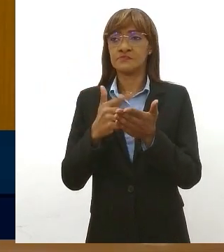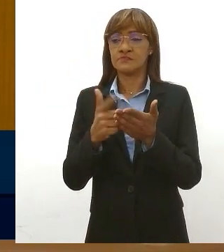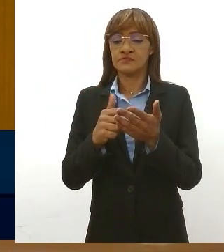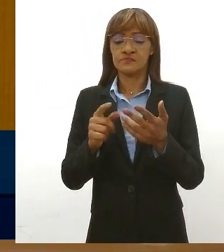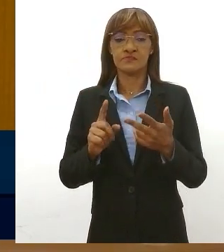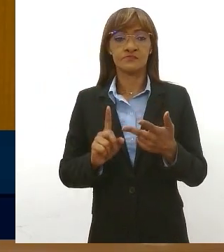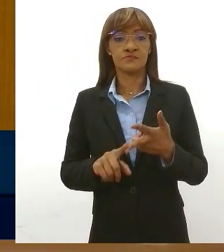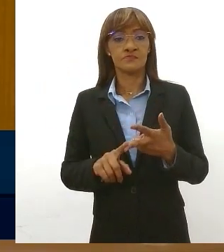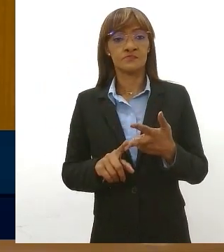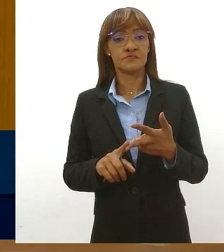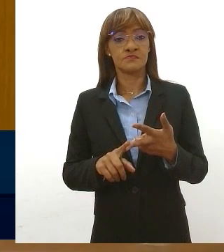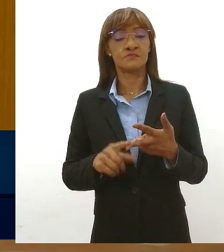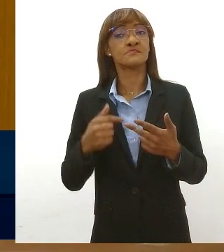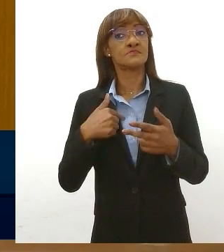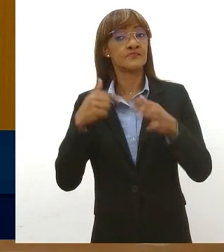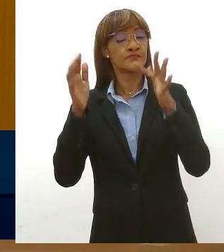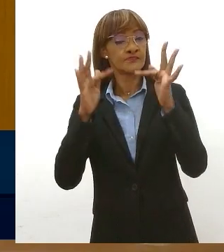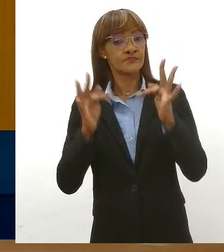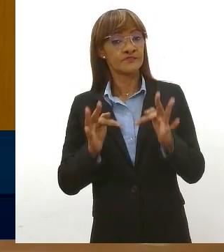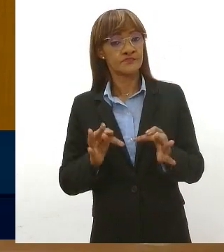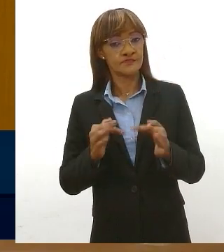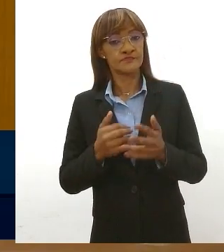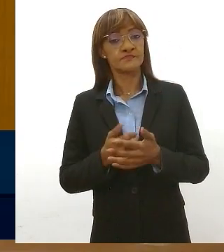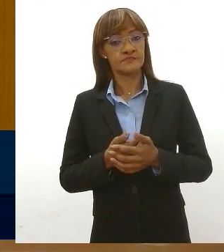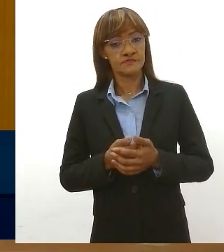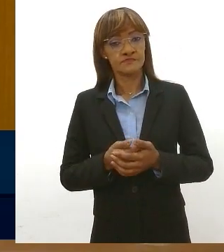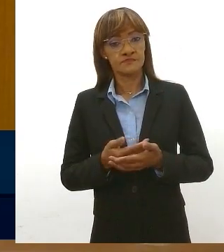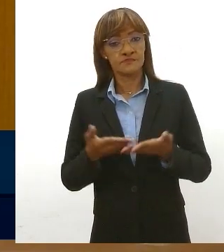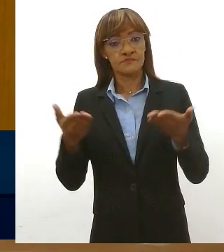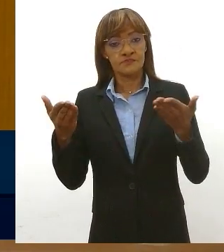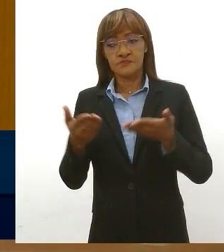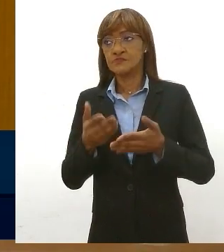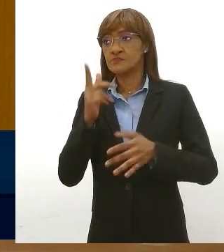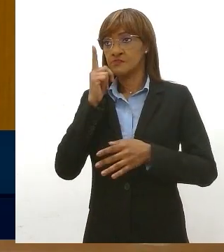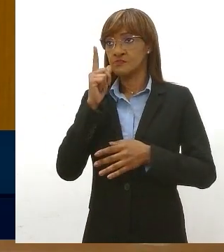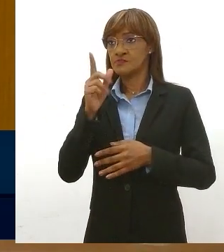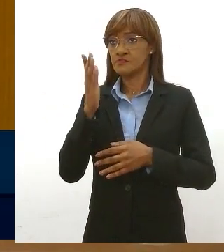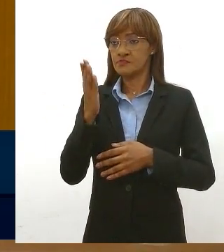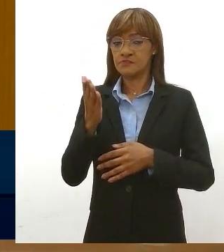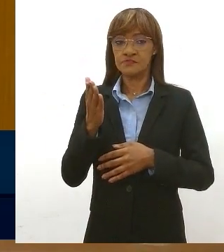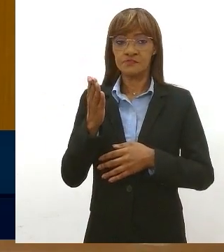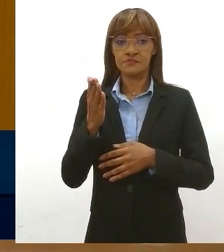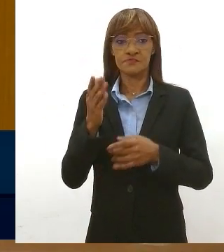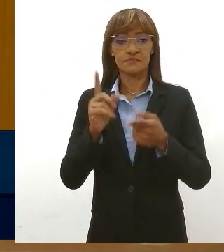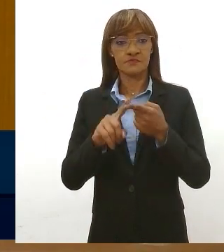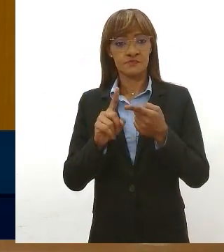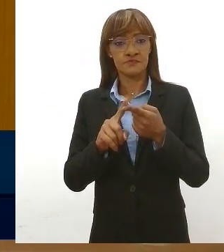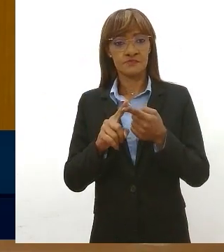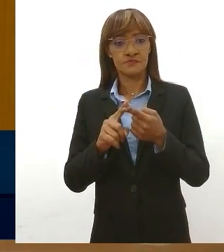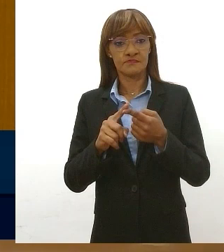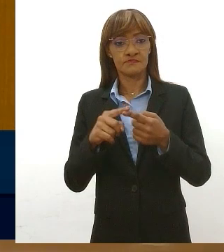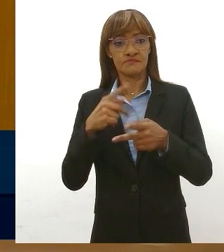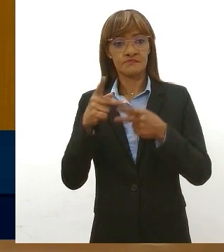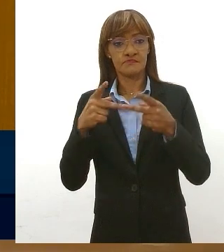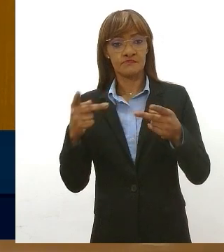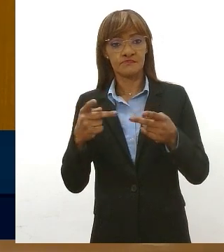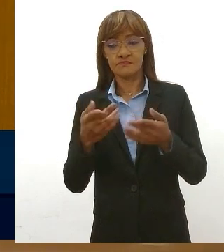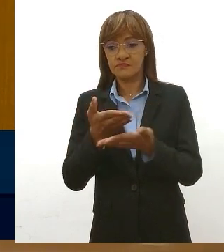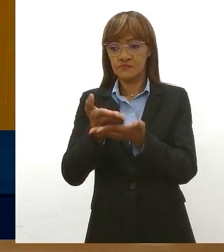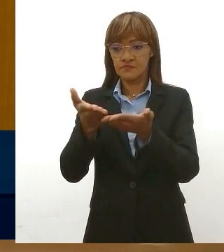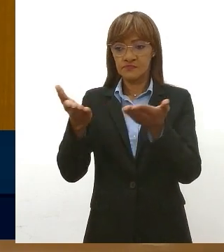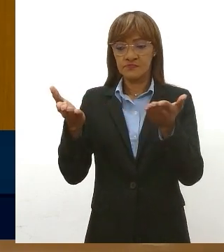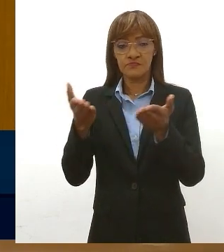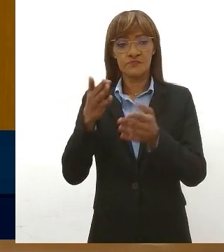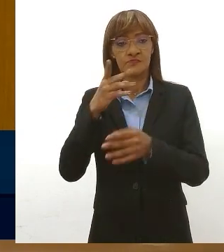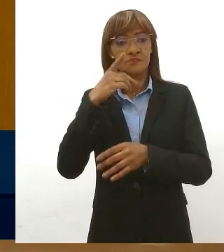feliz em ter sido prestigiado com esse livro, e ele quer também prestigiar os nossos deputados, vai levar em cada